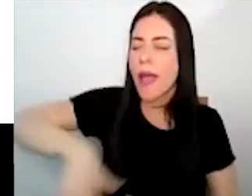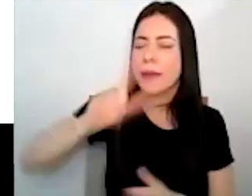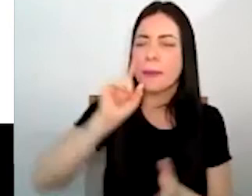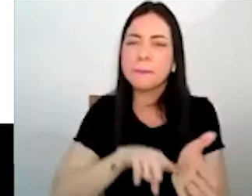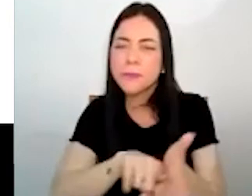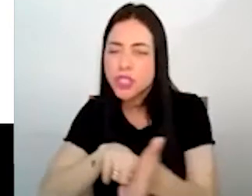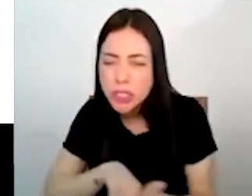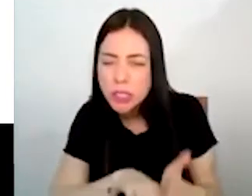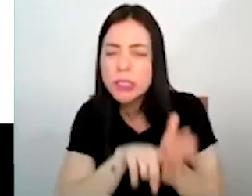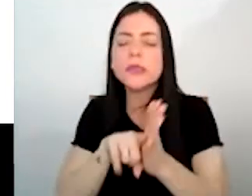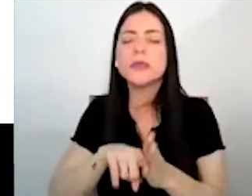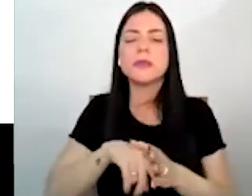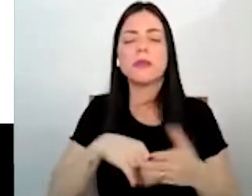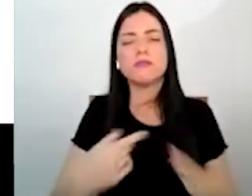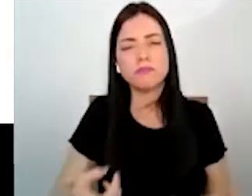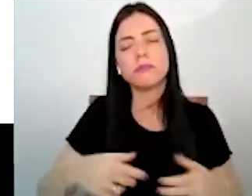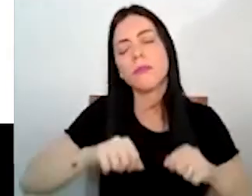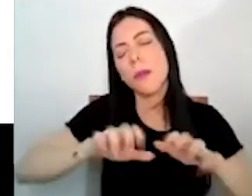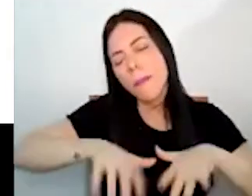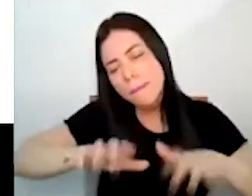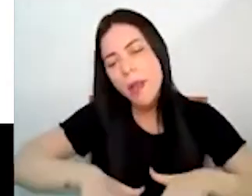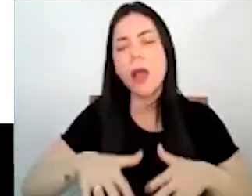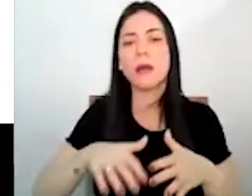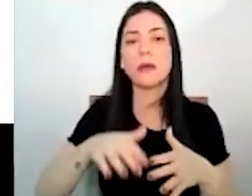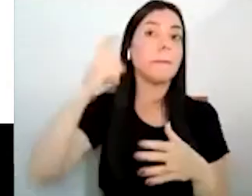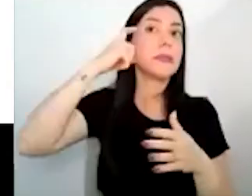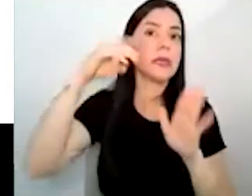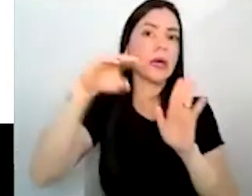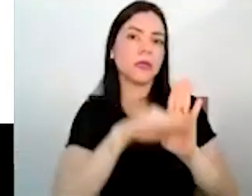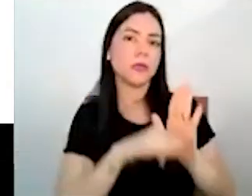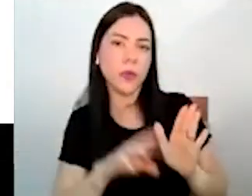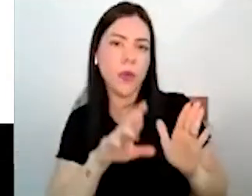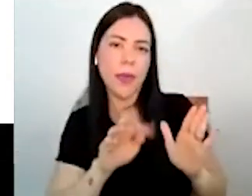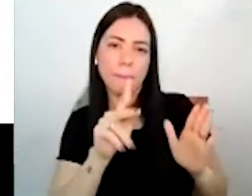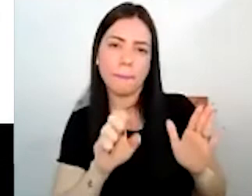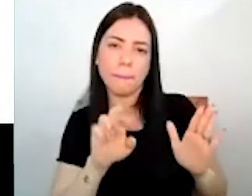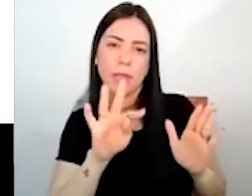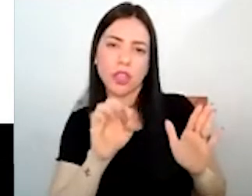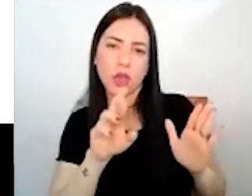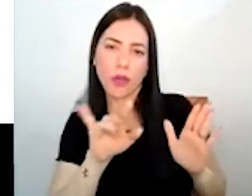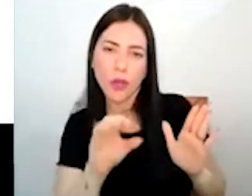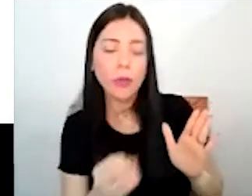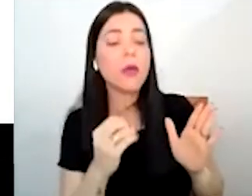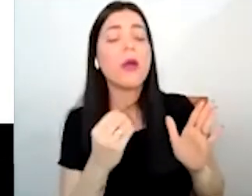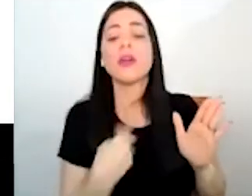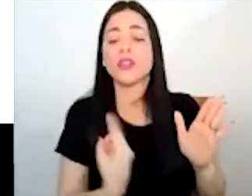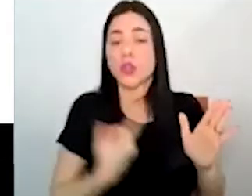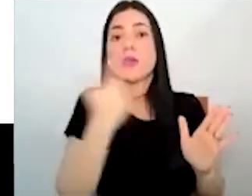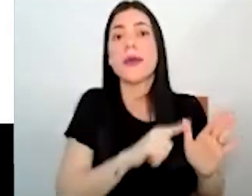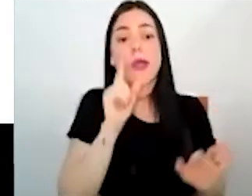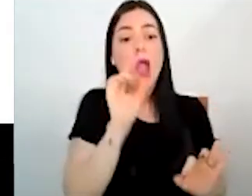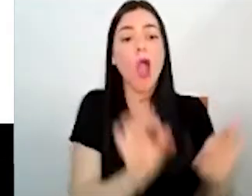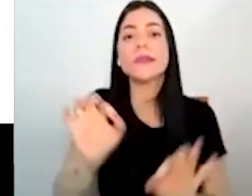pesquisa e desenvolvimento, né, pensando o repertório, apoiando todas as outras equipes. Então, como é que a gente organiza